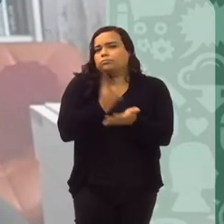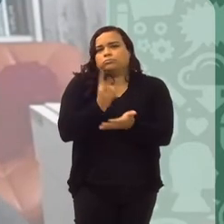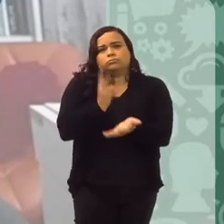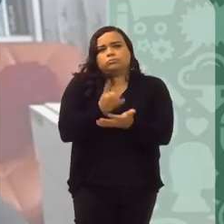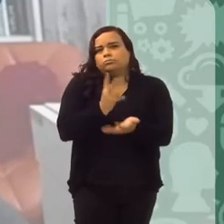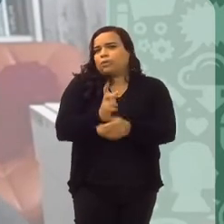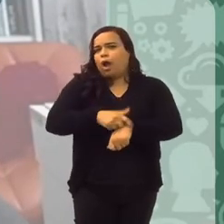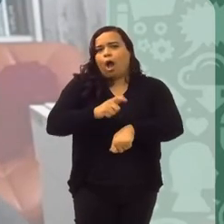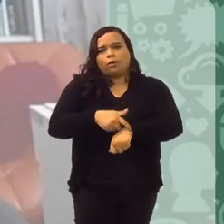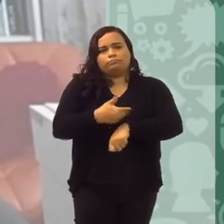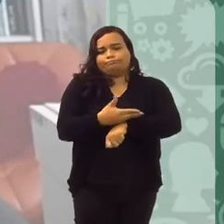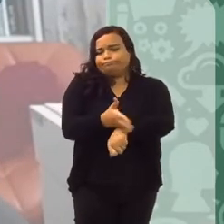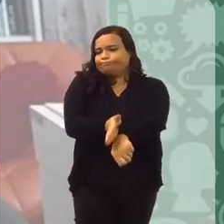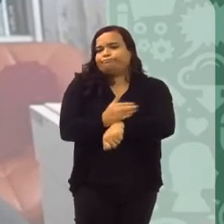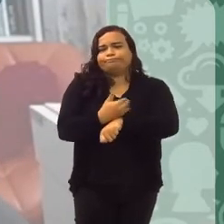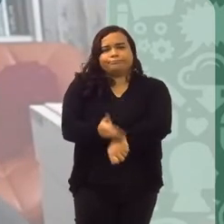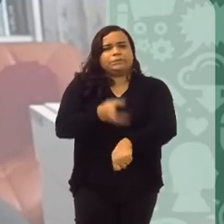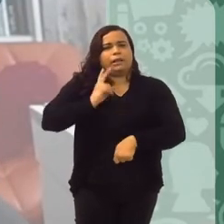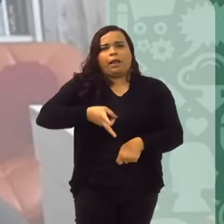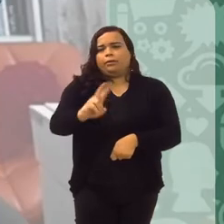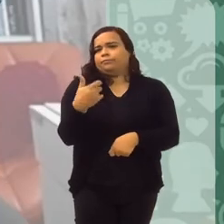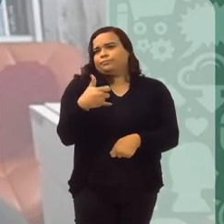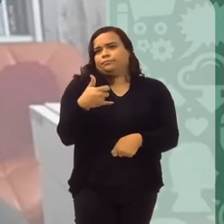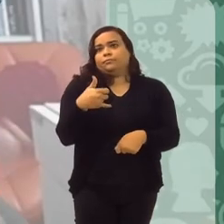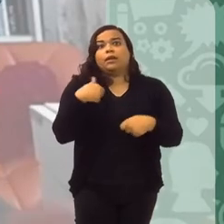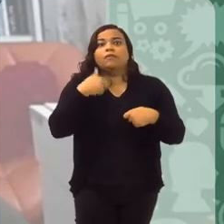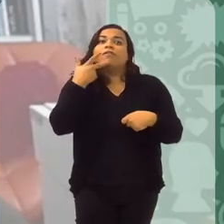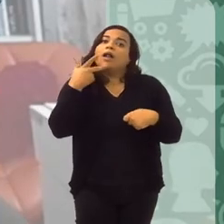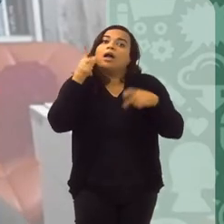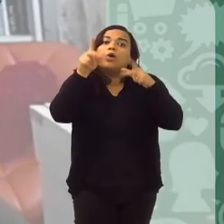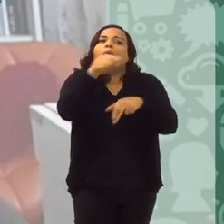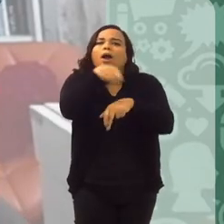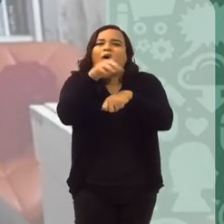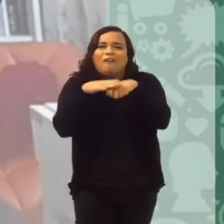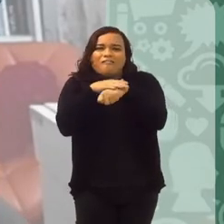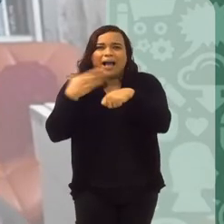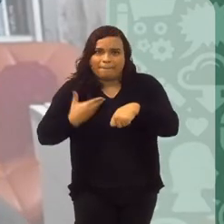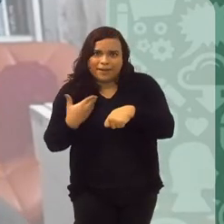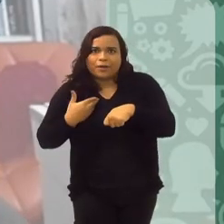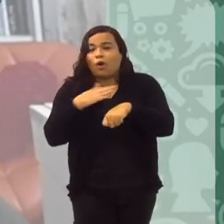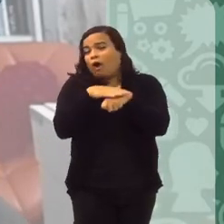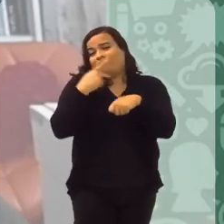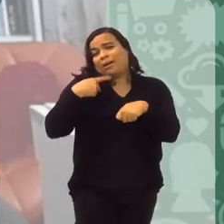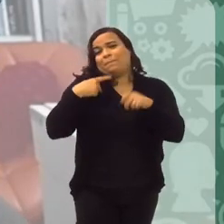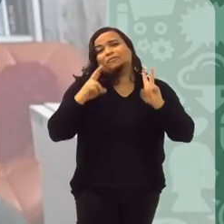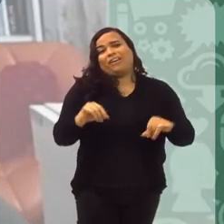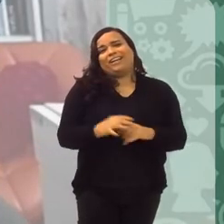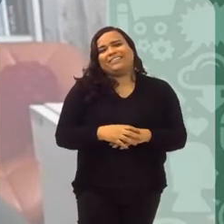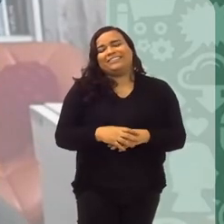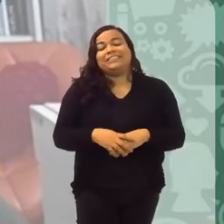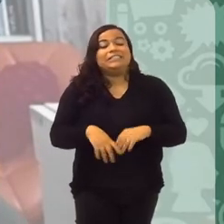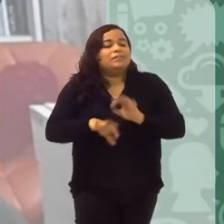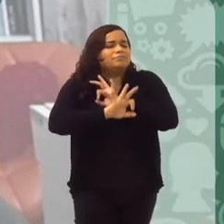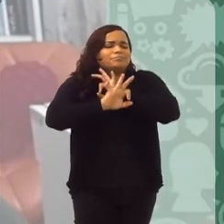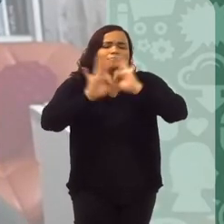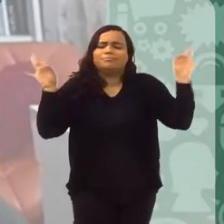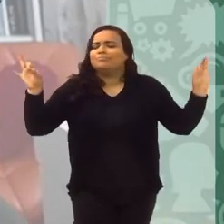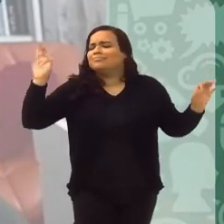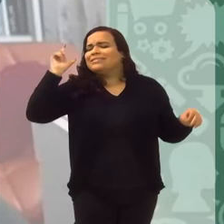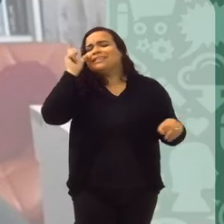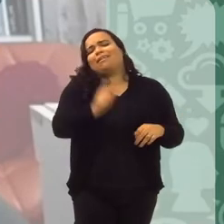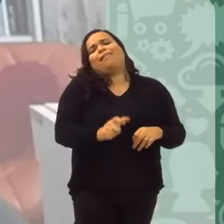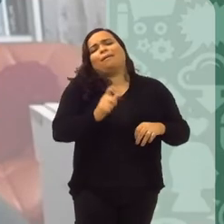tempo inteiro eles estão ali. Falei, mas, gente, da mesma maneira que vocês conversam com seus amigos, vocês vão conversar comigo. E foi